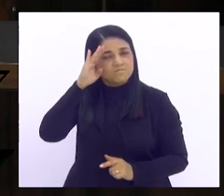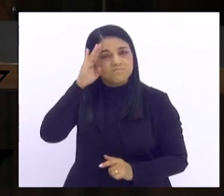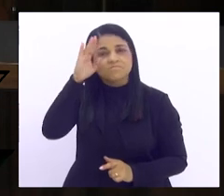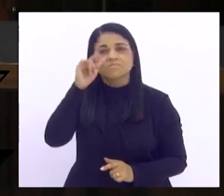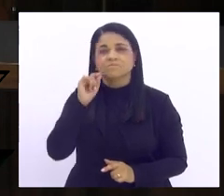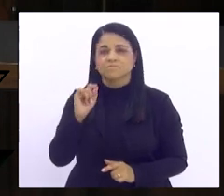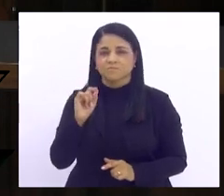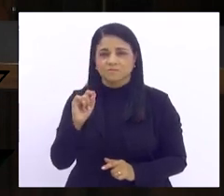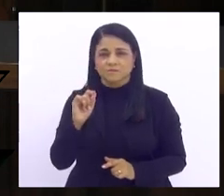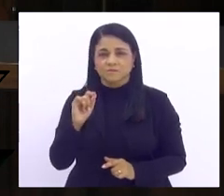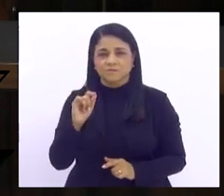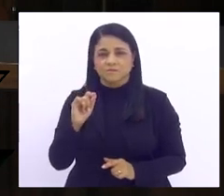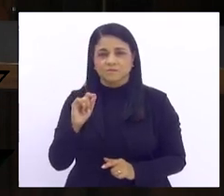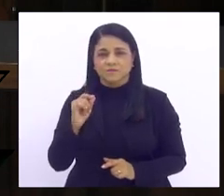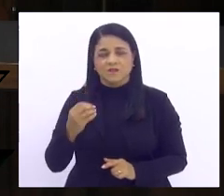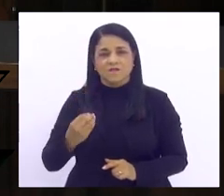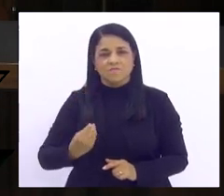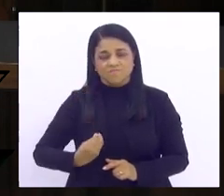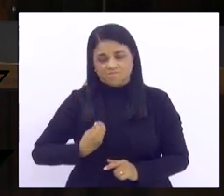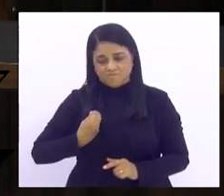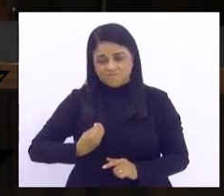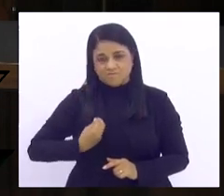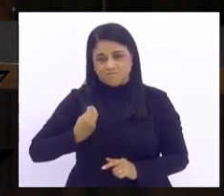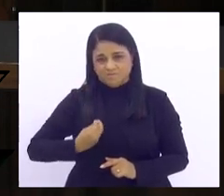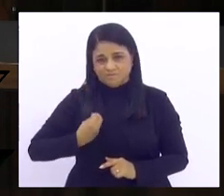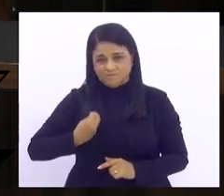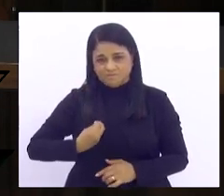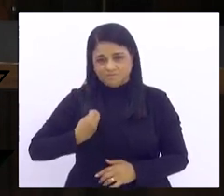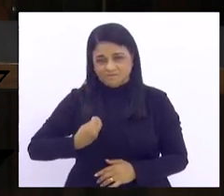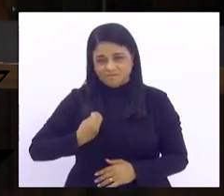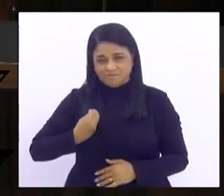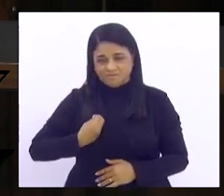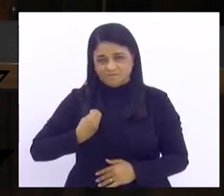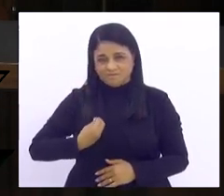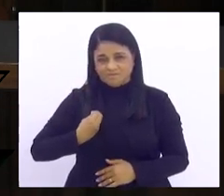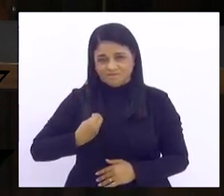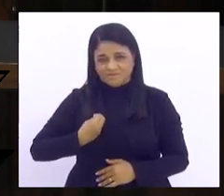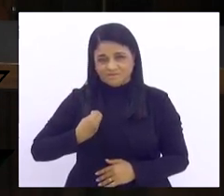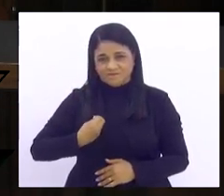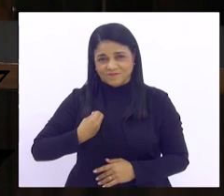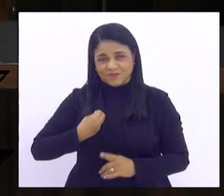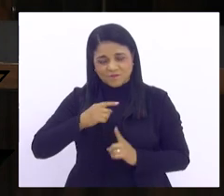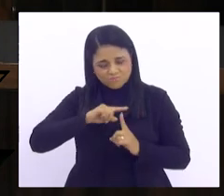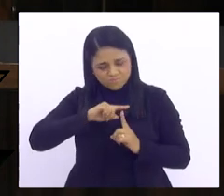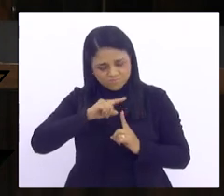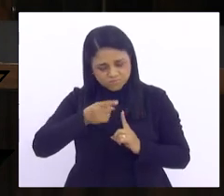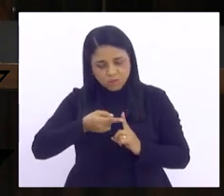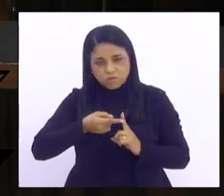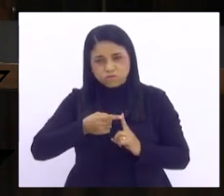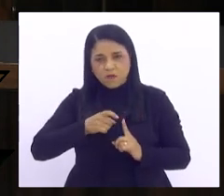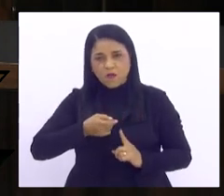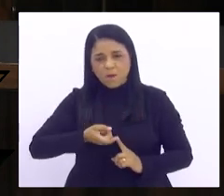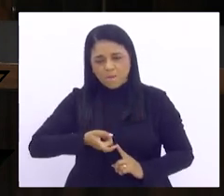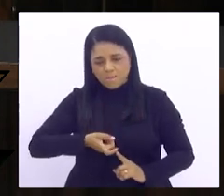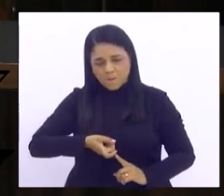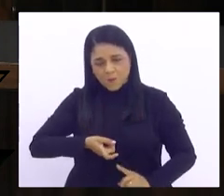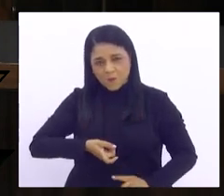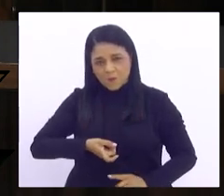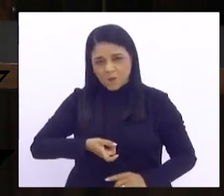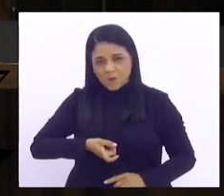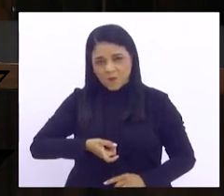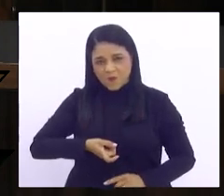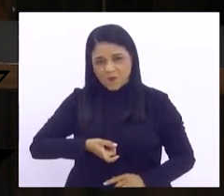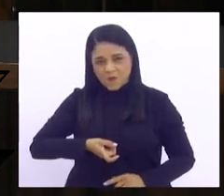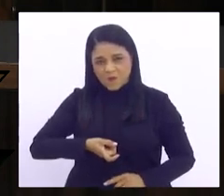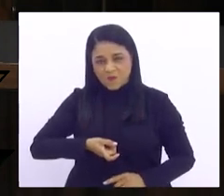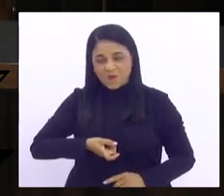fundamental, o cerne da nossa existência, a vida desde a sua concepção. A